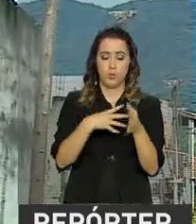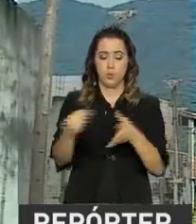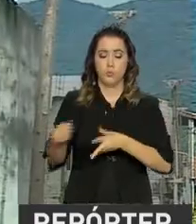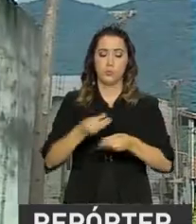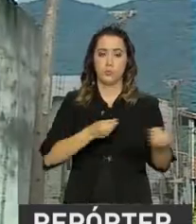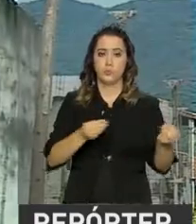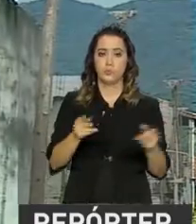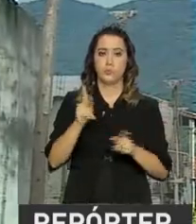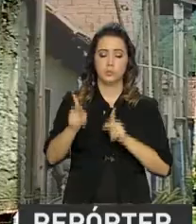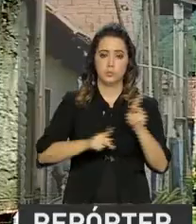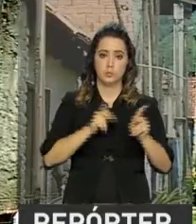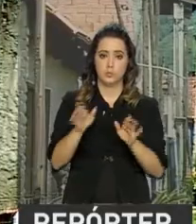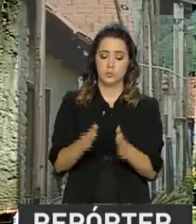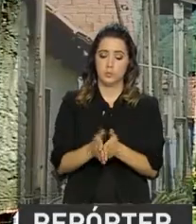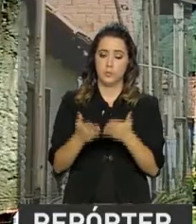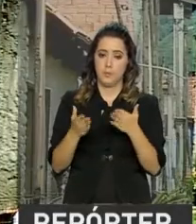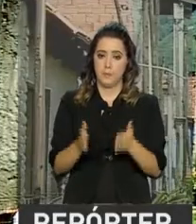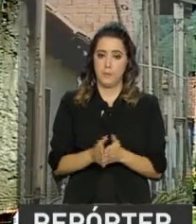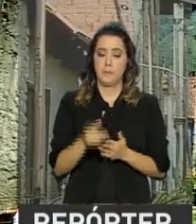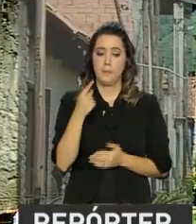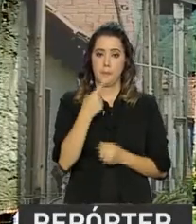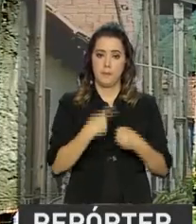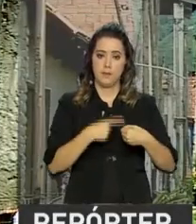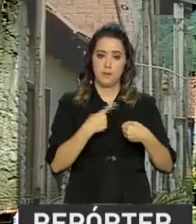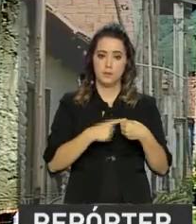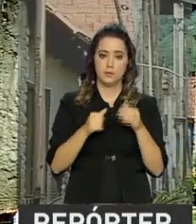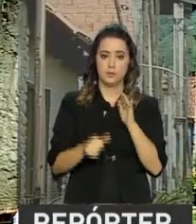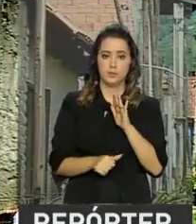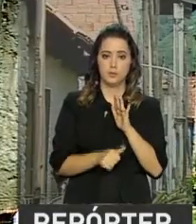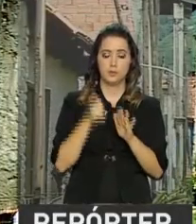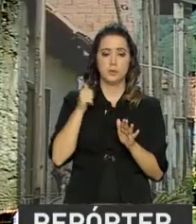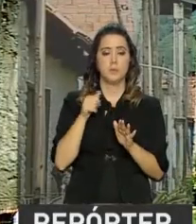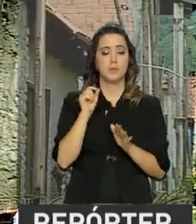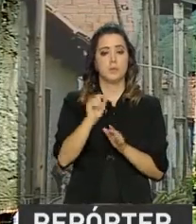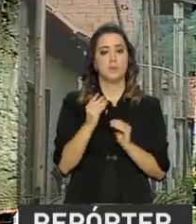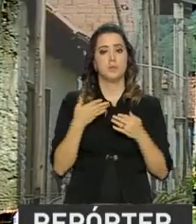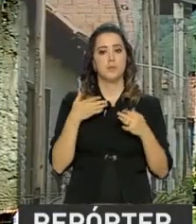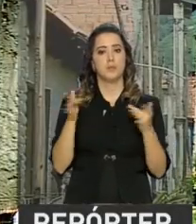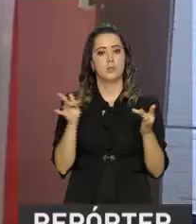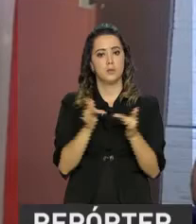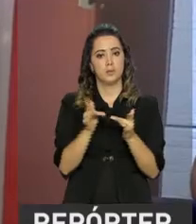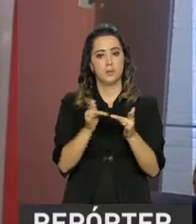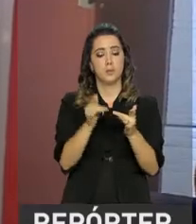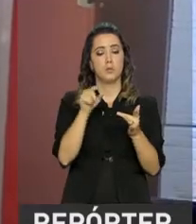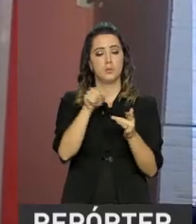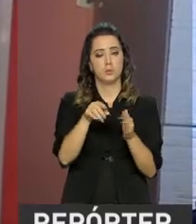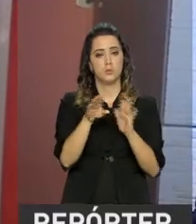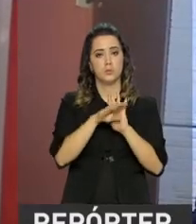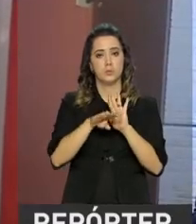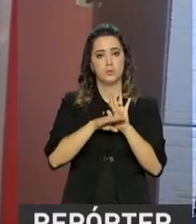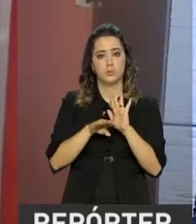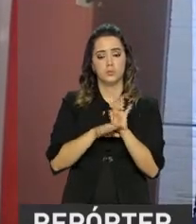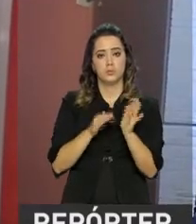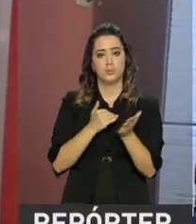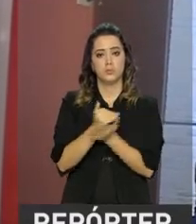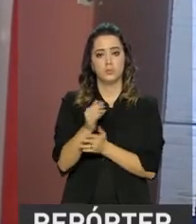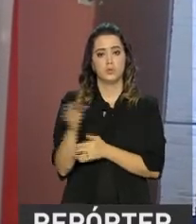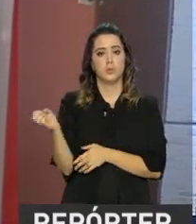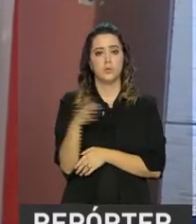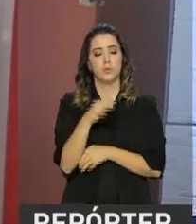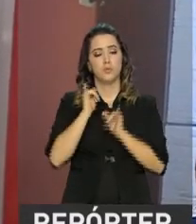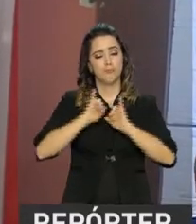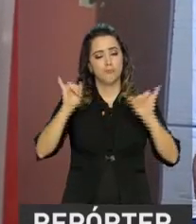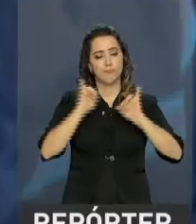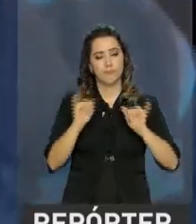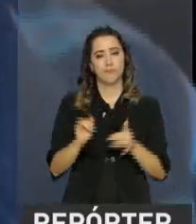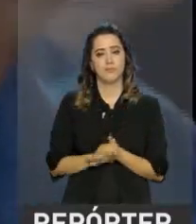população de baixa renda caraguatatuba foi uma das primeiras cidades a aderir ao programa e como a iniciativa veio a notícia boa